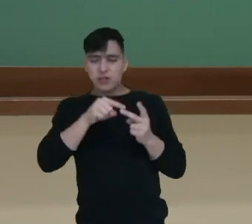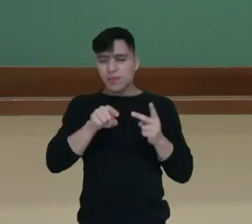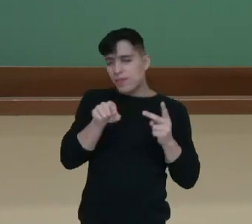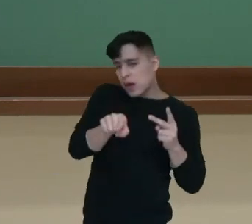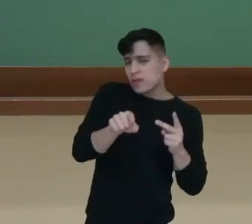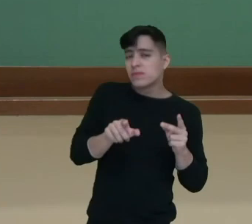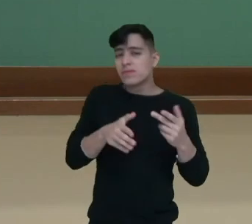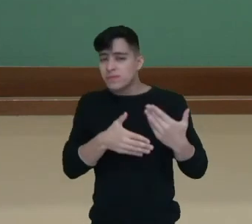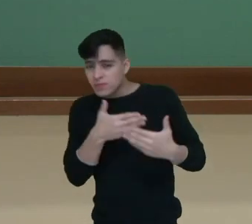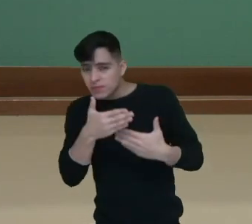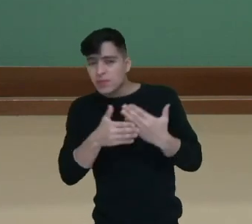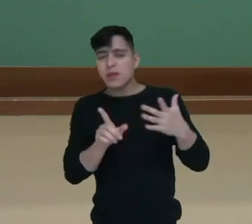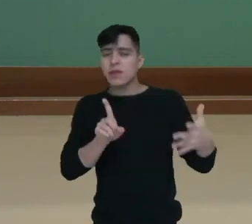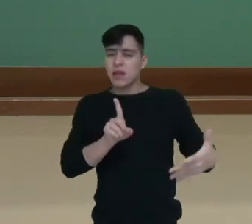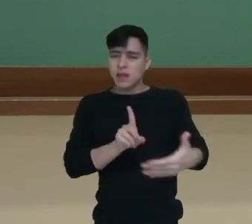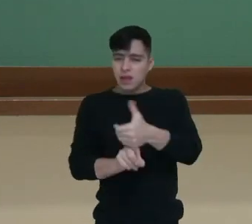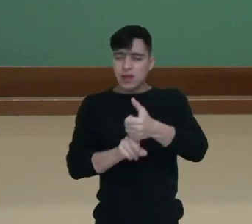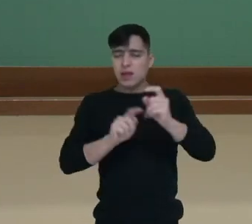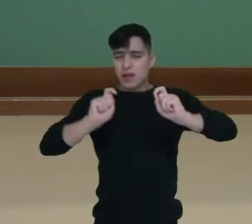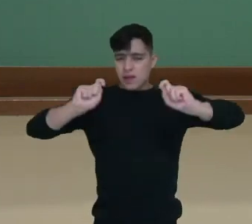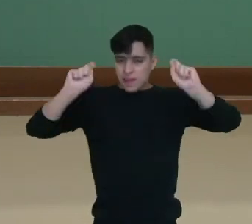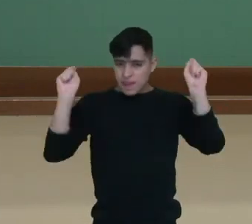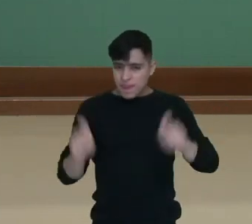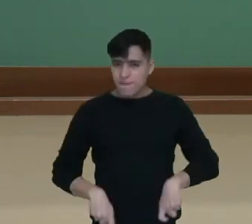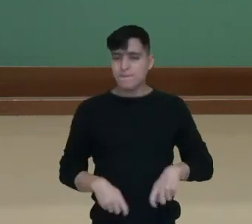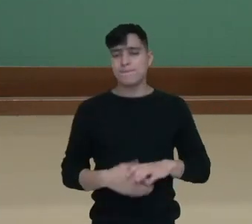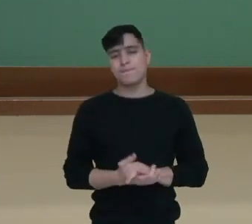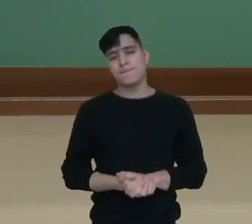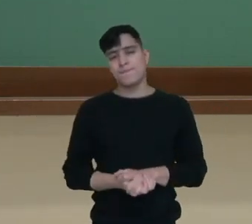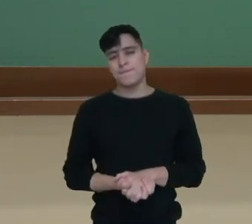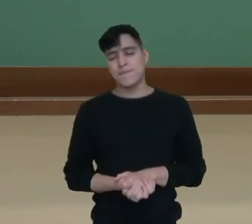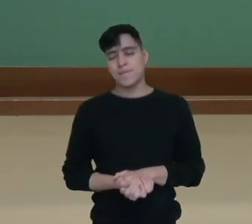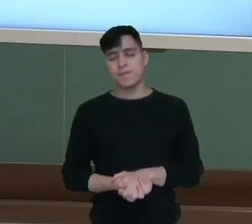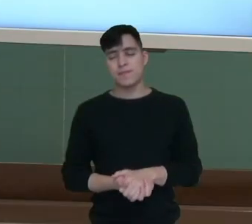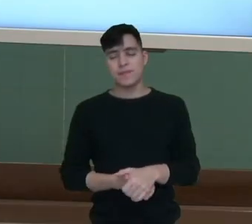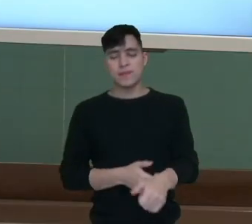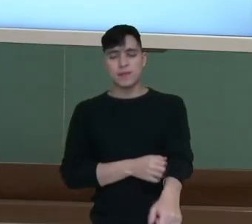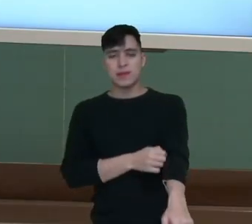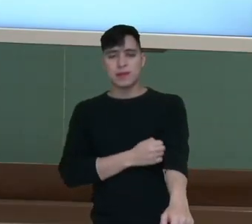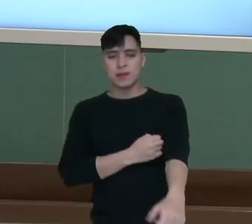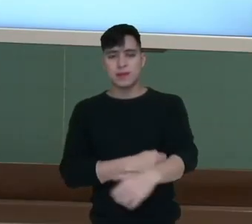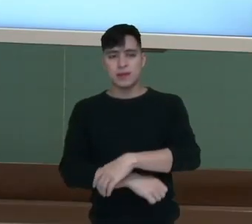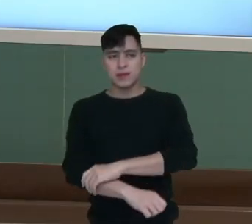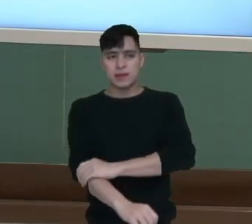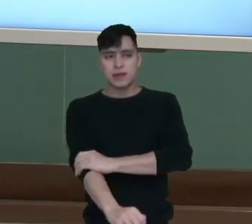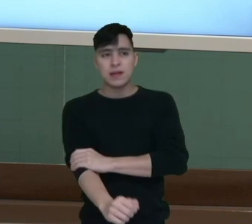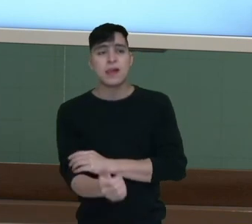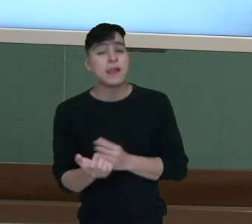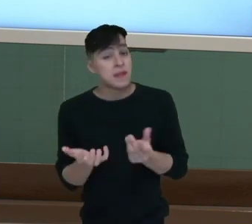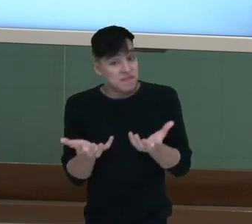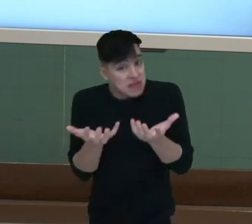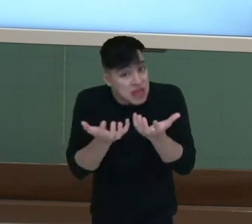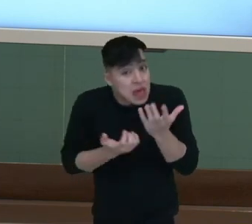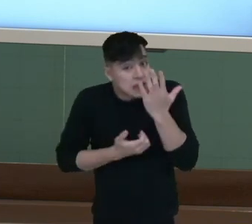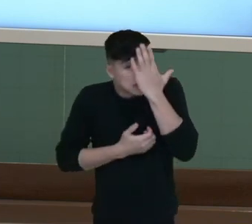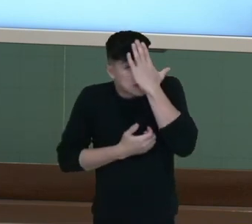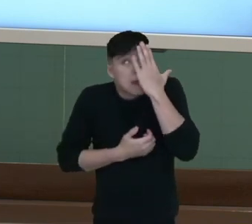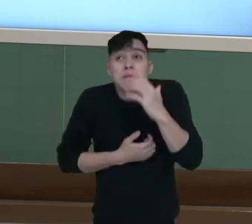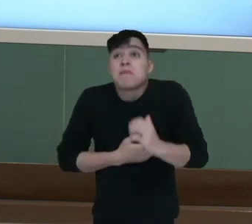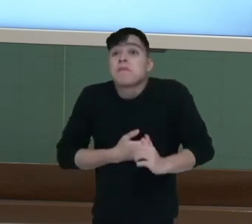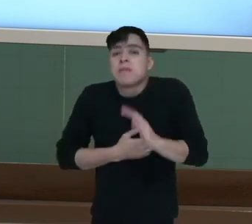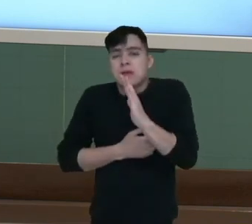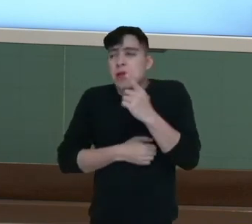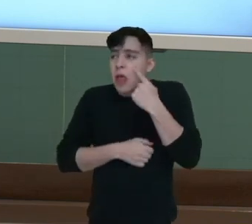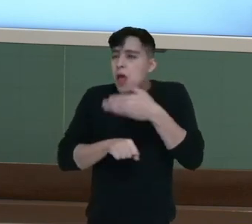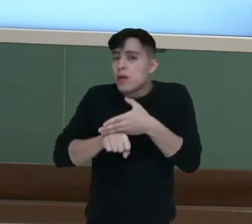que você vai dar tudo certo para você aí, ok? Bem, para saber mais, né, eu sugiro que você entre nesse